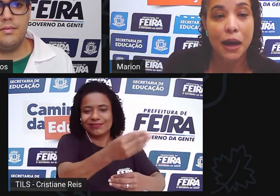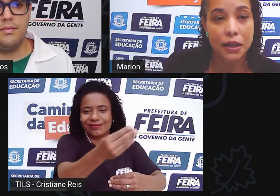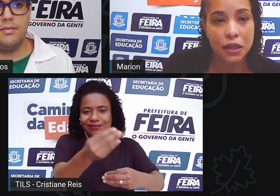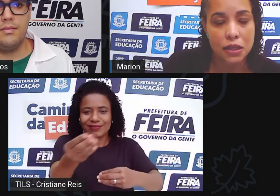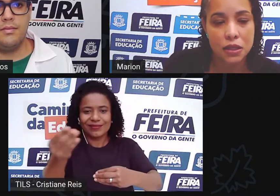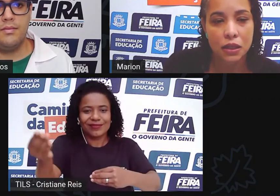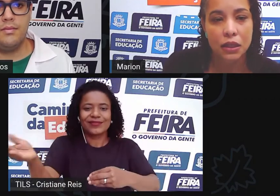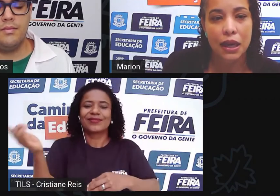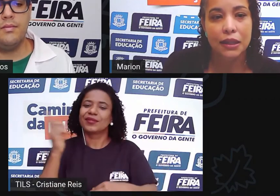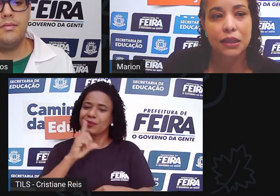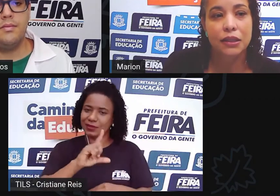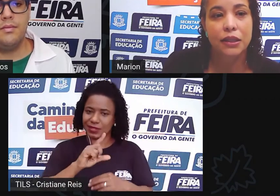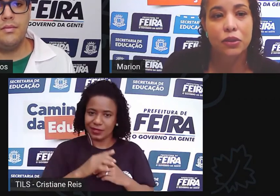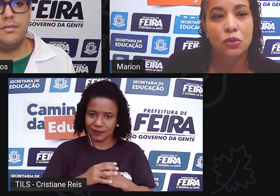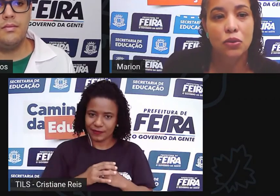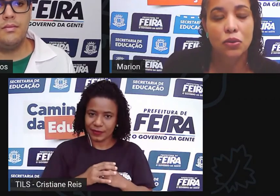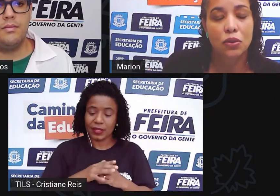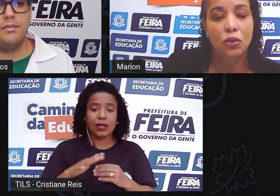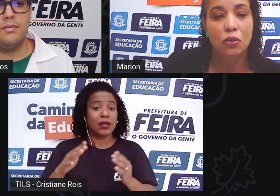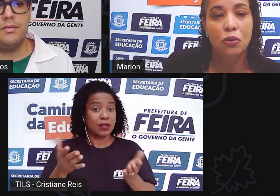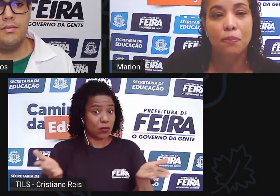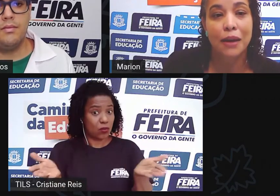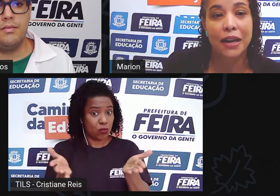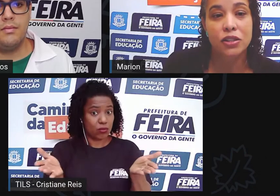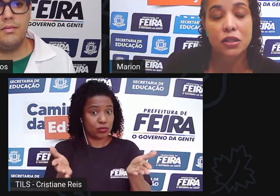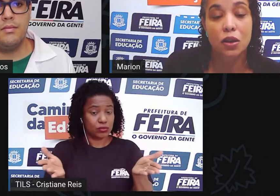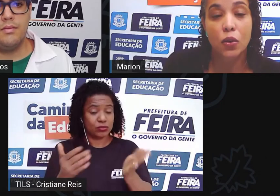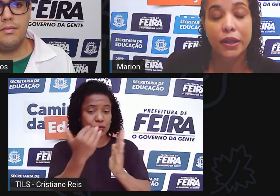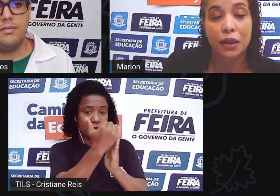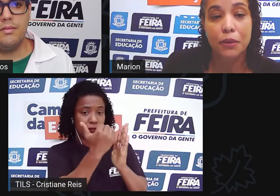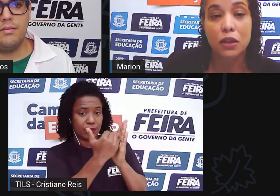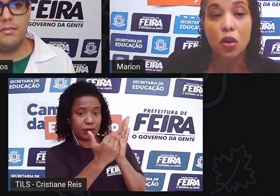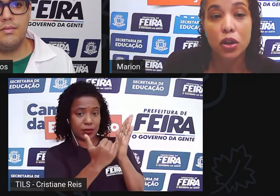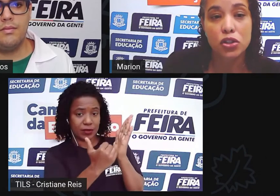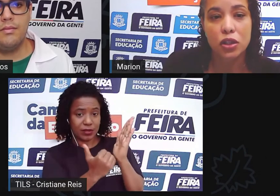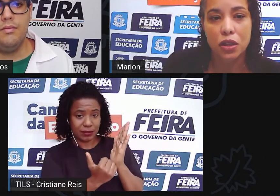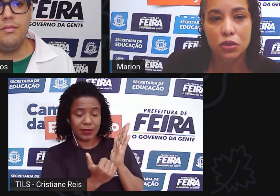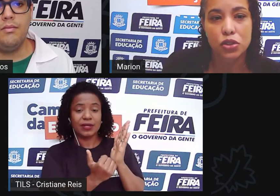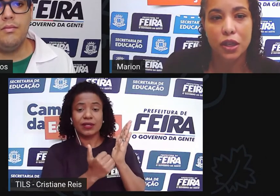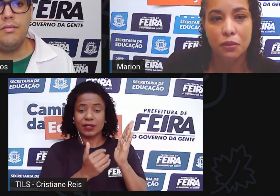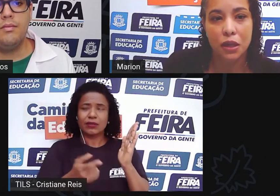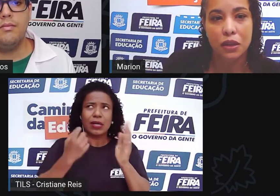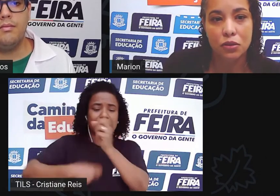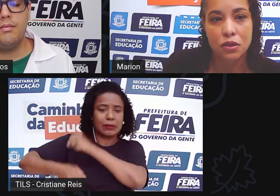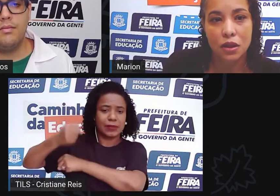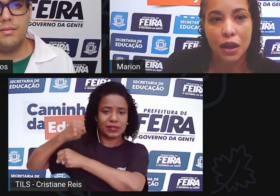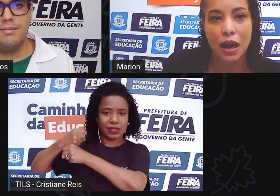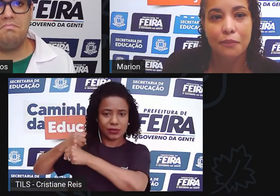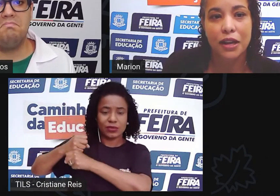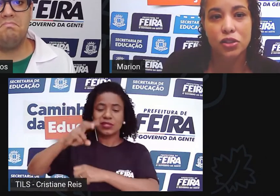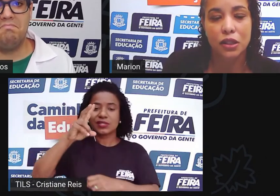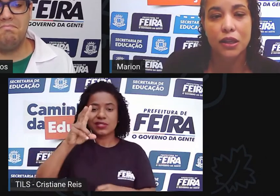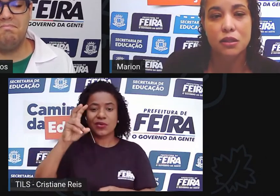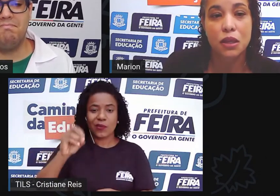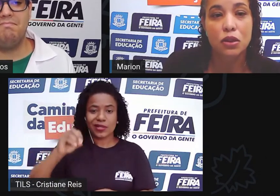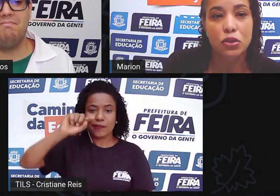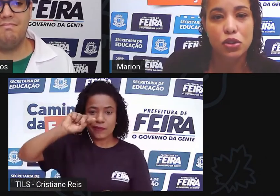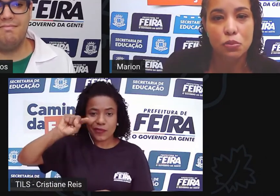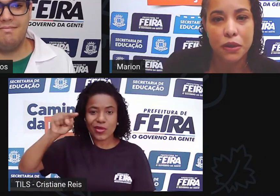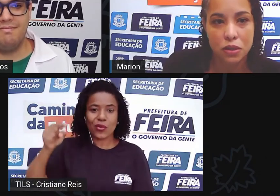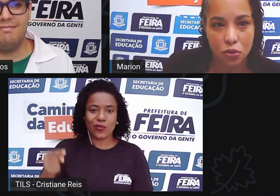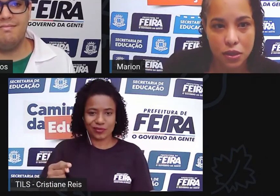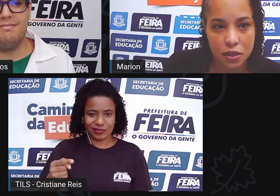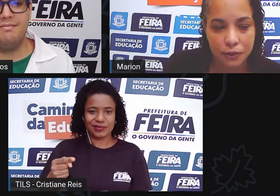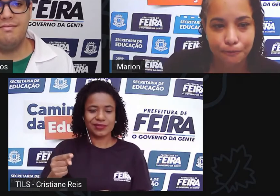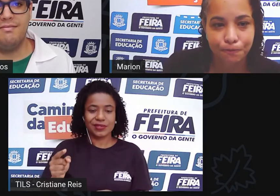no país atendeu com mais de 50 milhões de quilos de alimentos a mais de 3 milhões